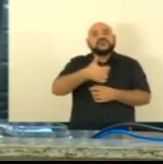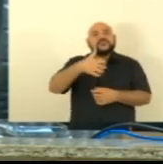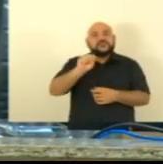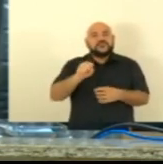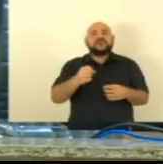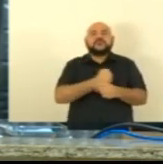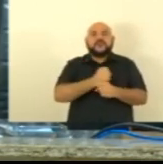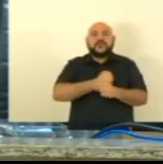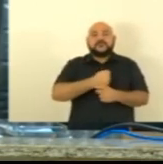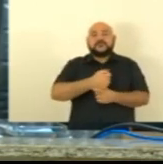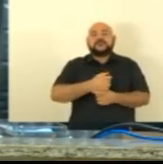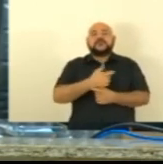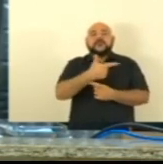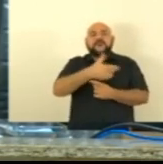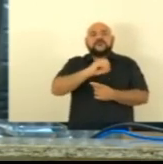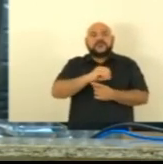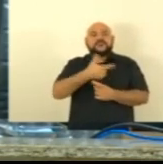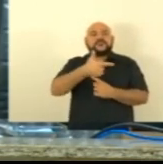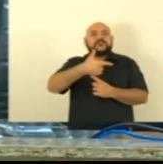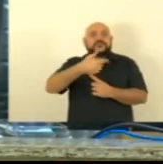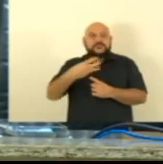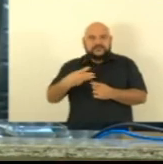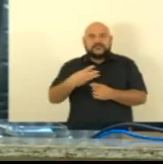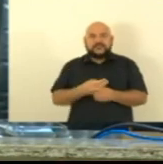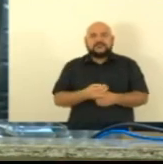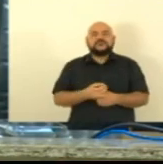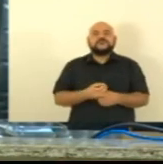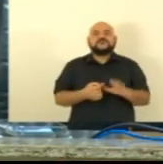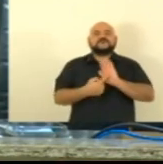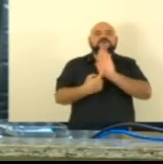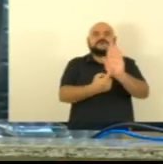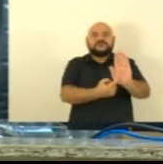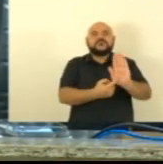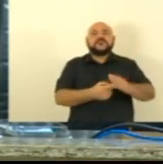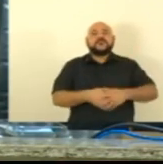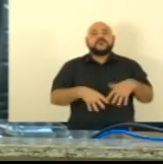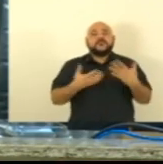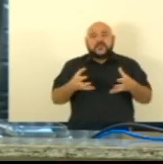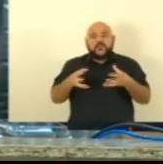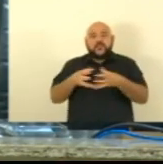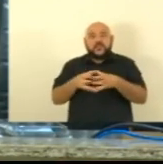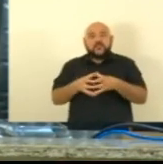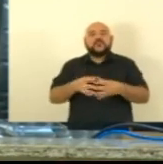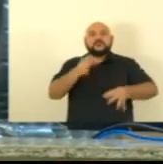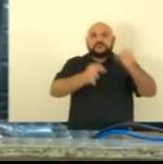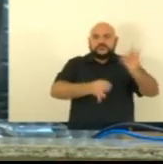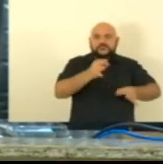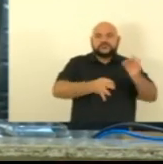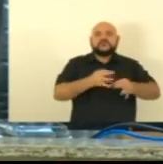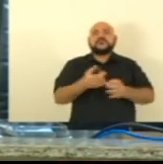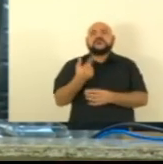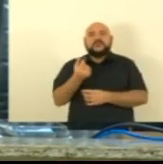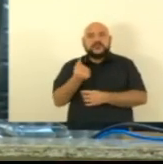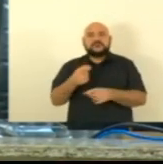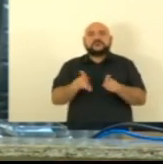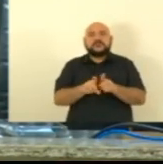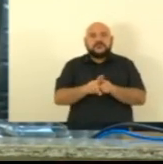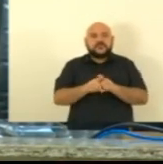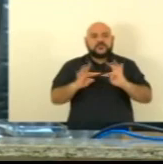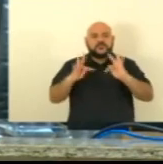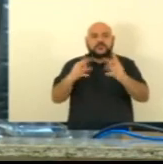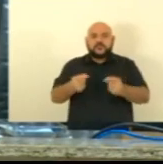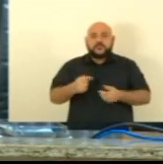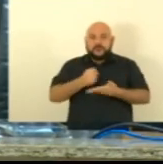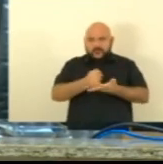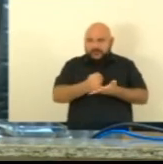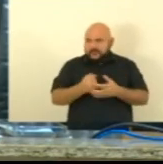18/4/2023. Convoco as comissões de Justiça, de Educação, de Finança, Mesa Diretora. Eu pergunto se nós poderemos fazer